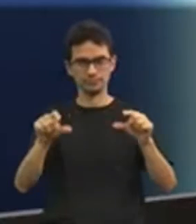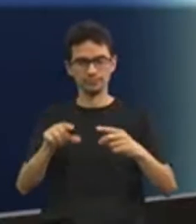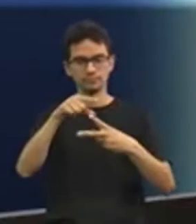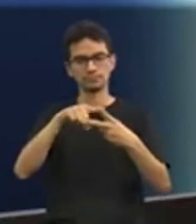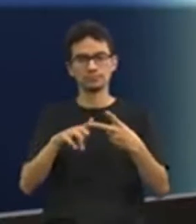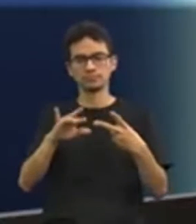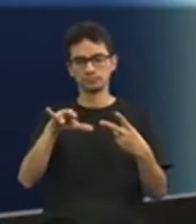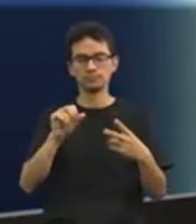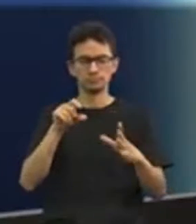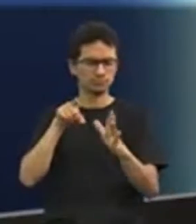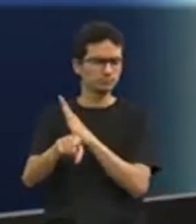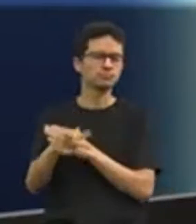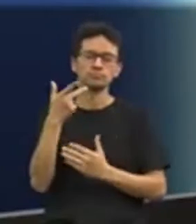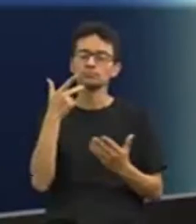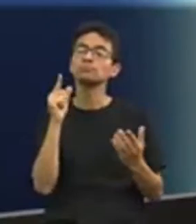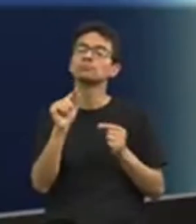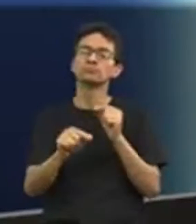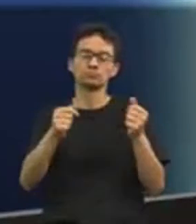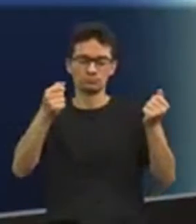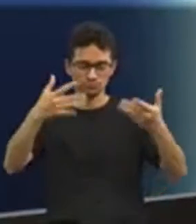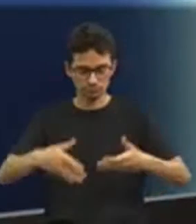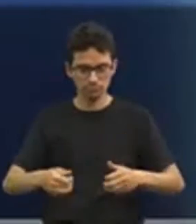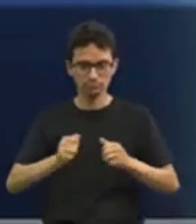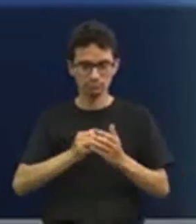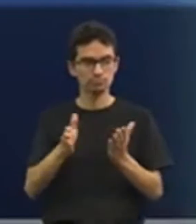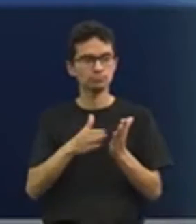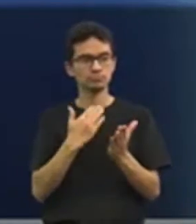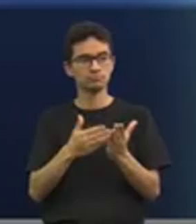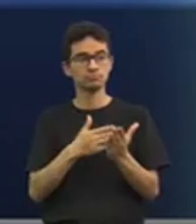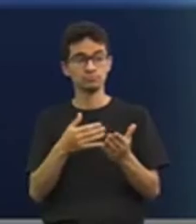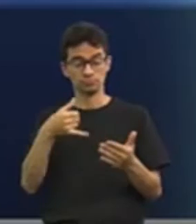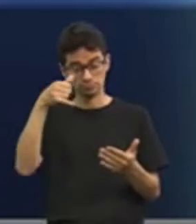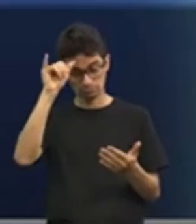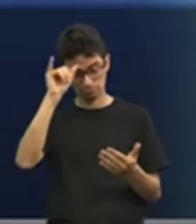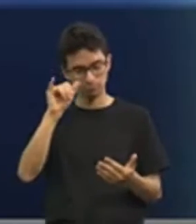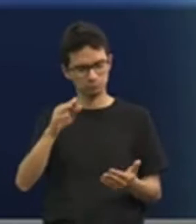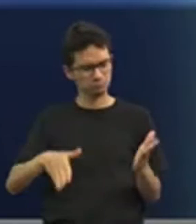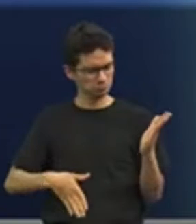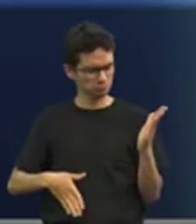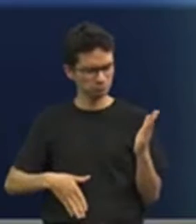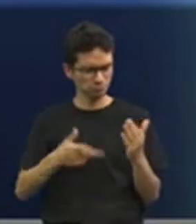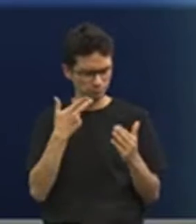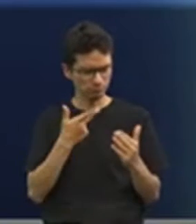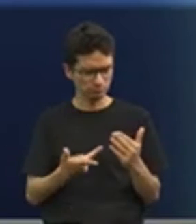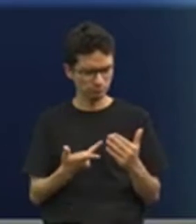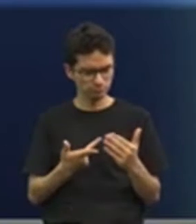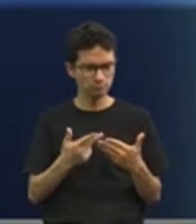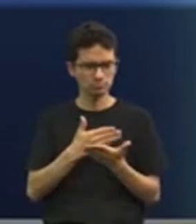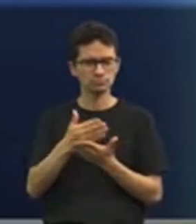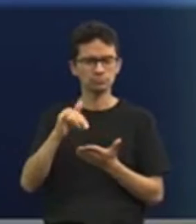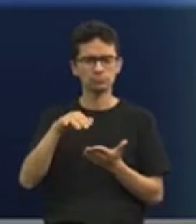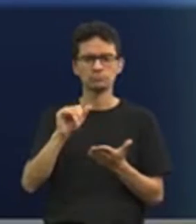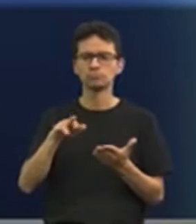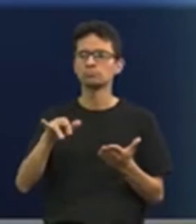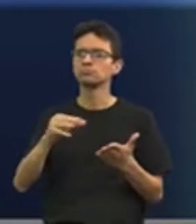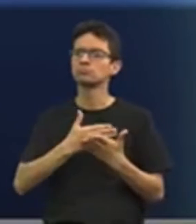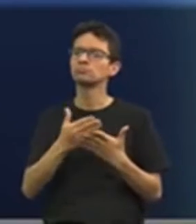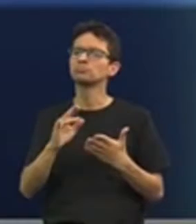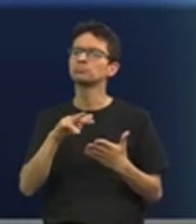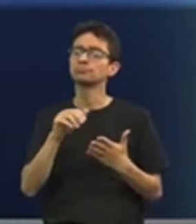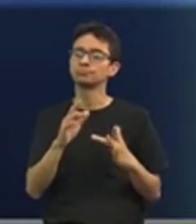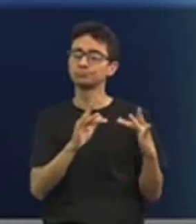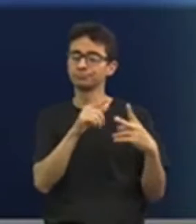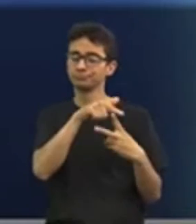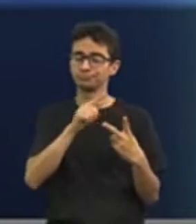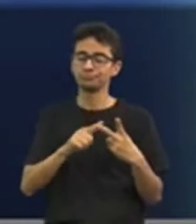crônicas é questão de o seguinte a cobrar comigo no livro acabava dia novas confissões Nelson Rodrigues inicia a crônica os